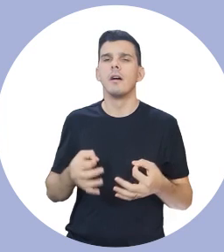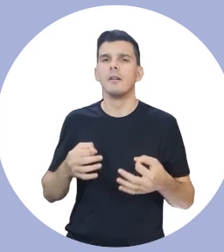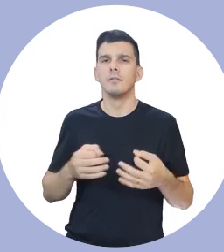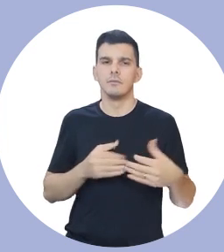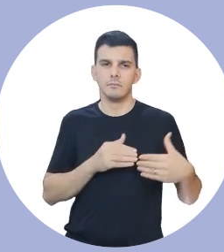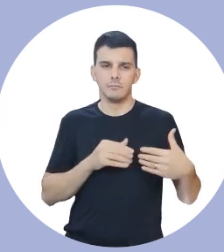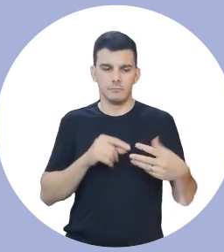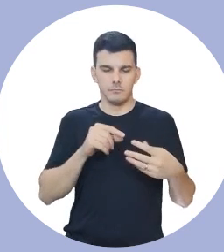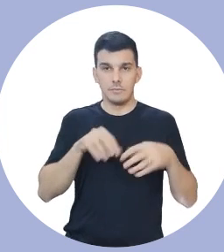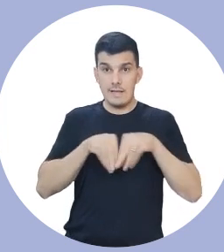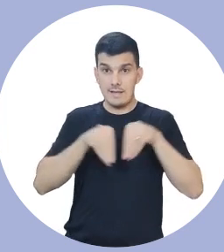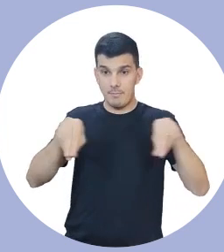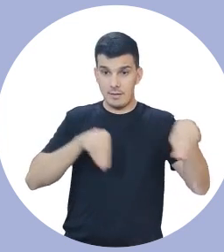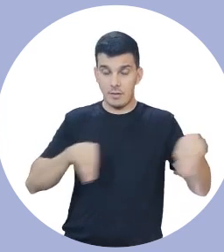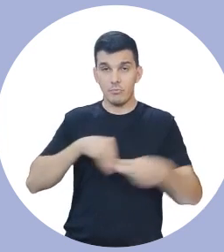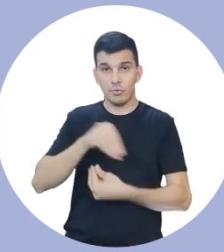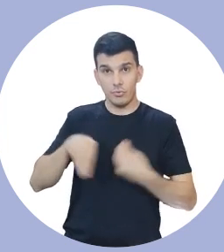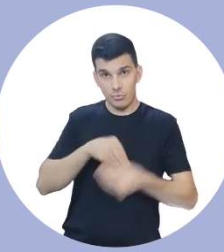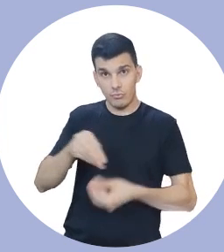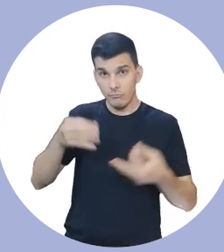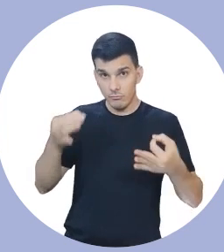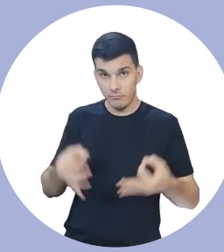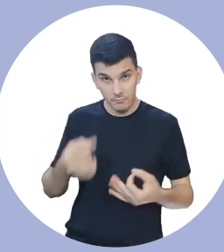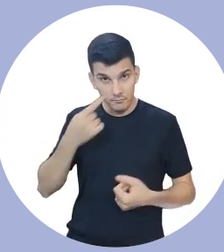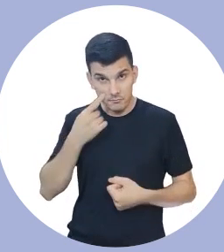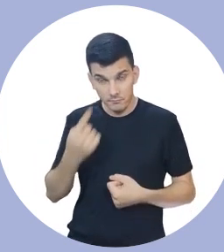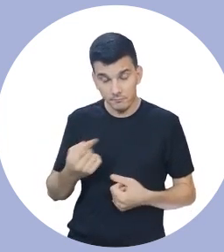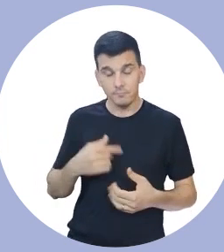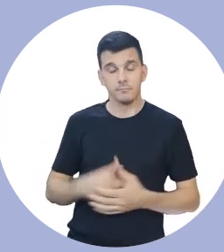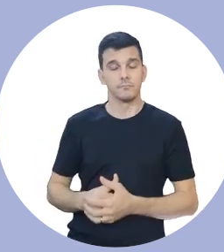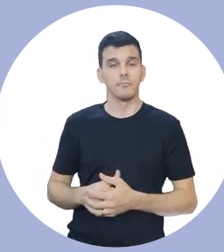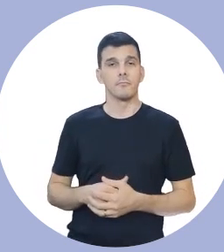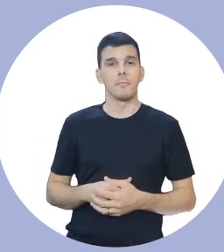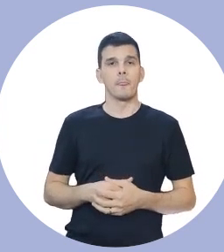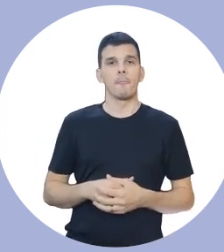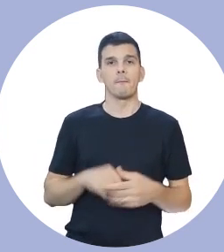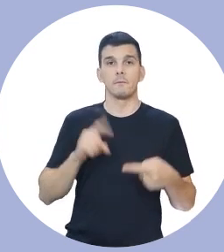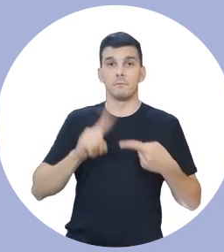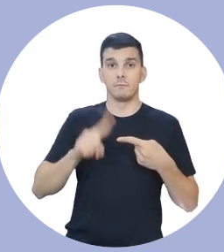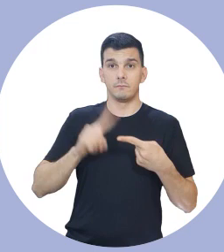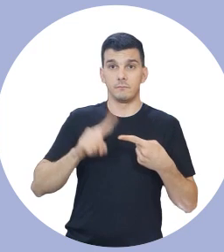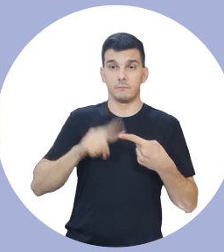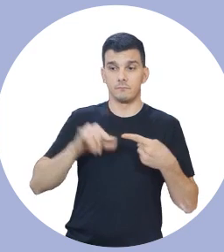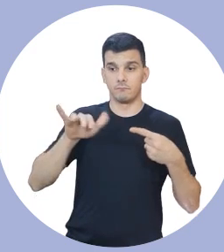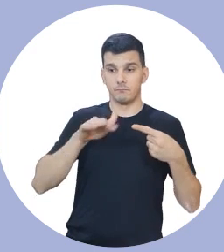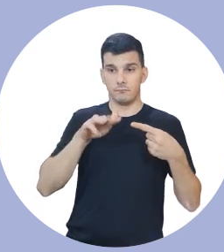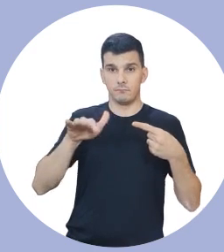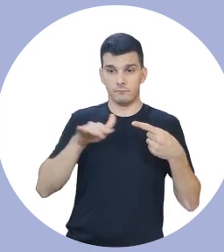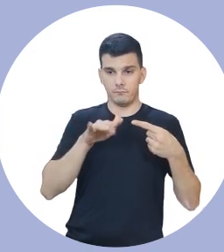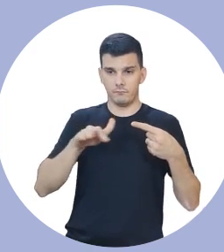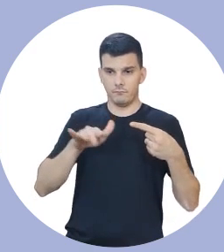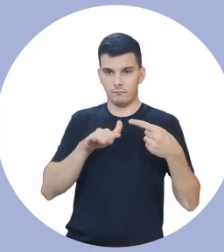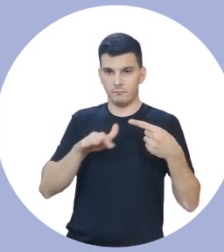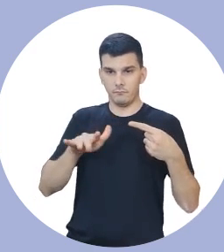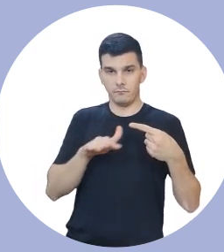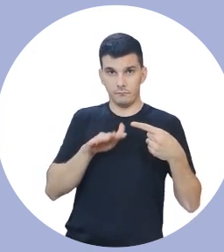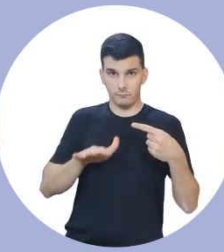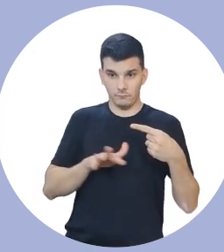seriam as separações de misturas previamente descritas? A primeira, pessoal,